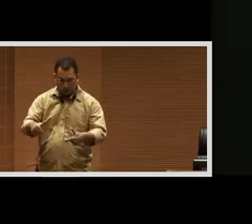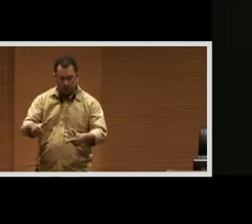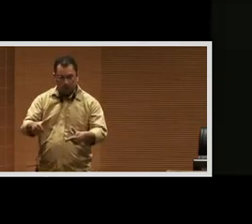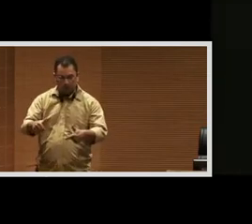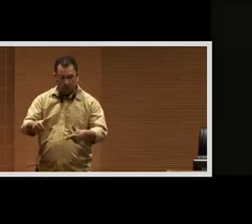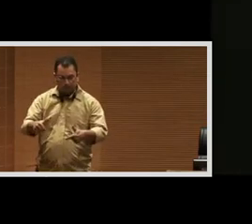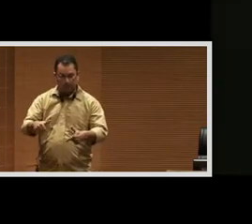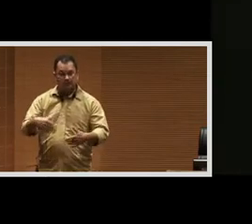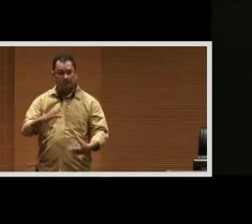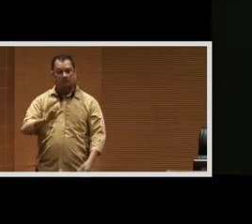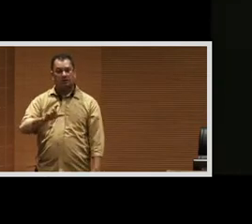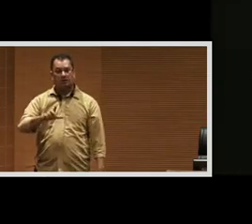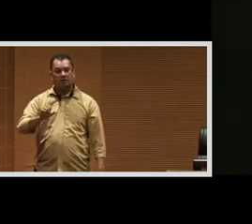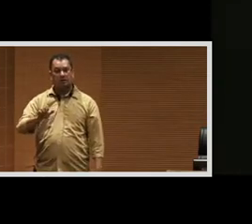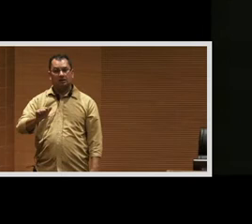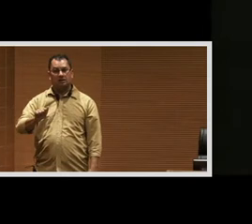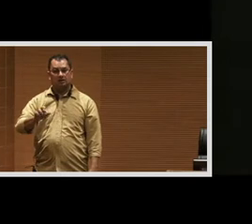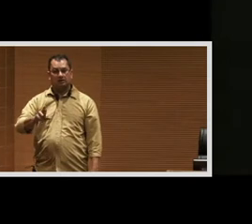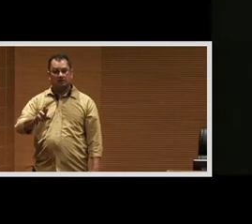E o Clark